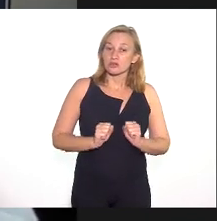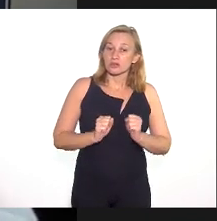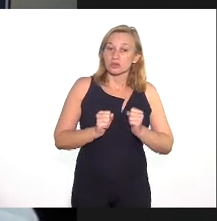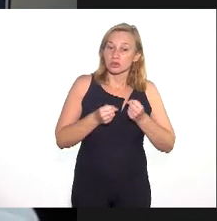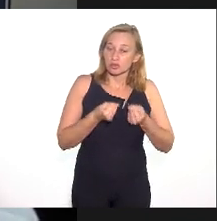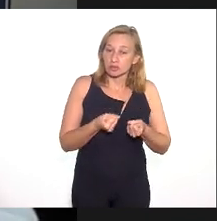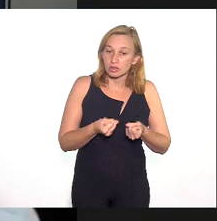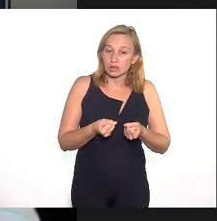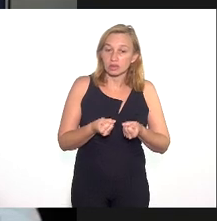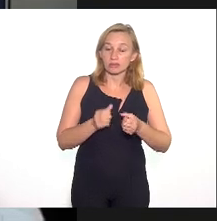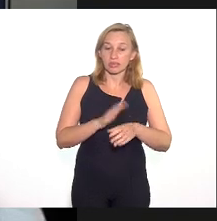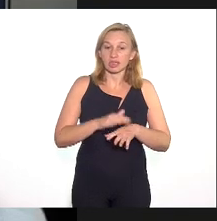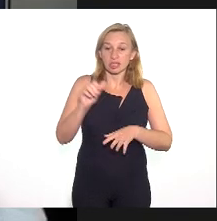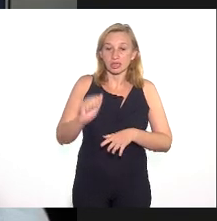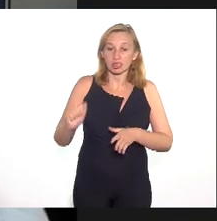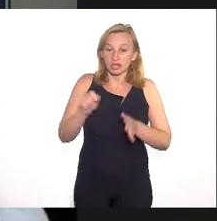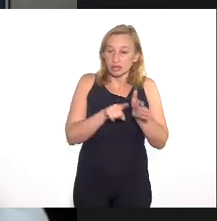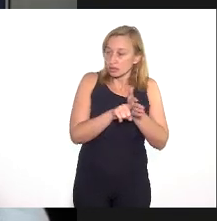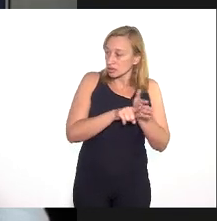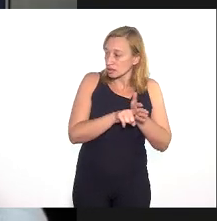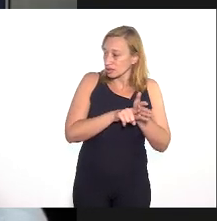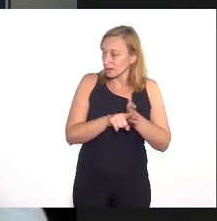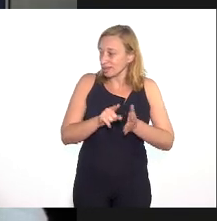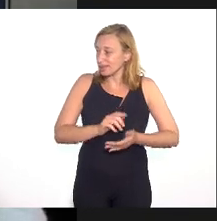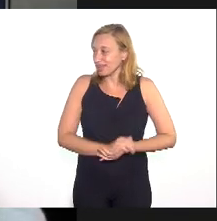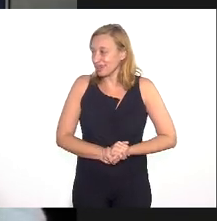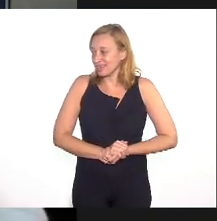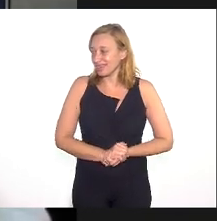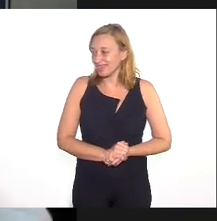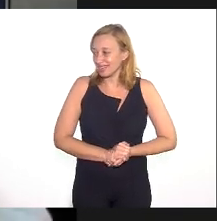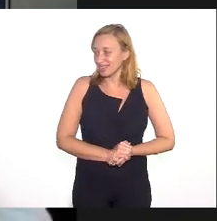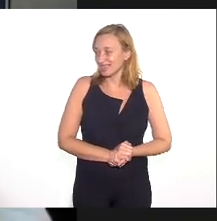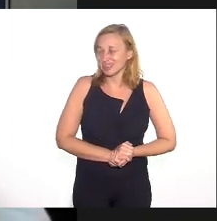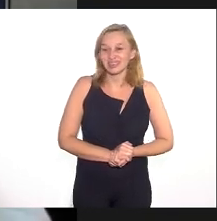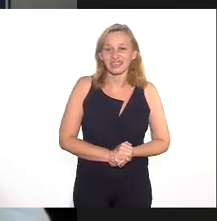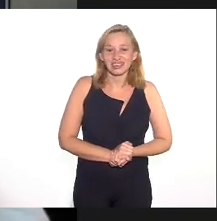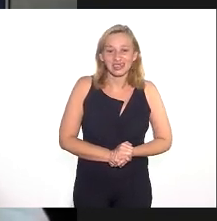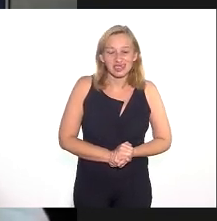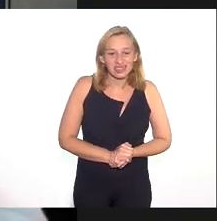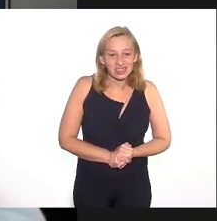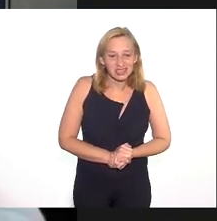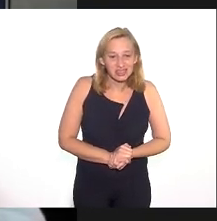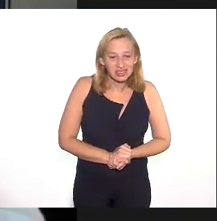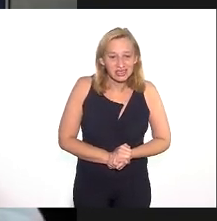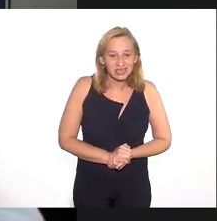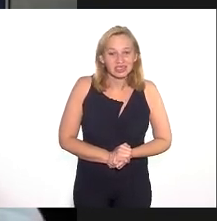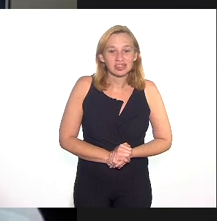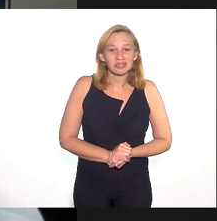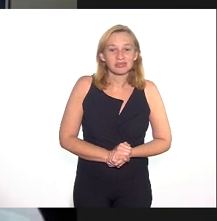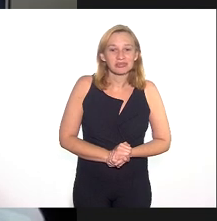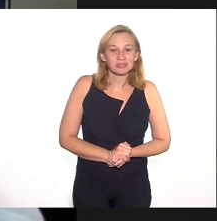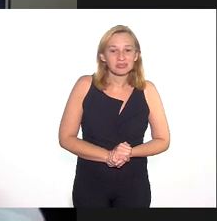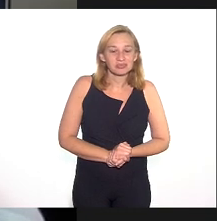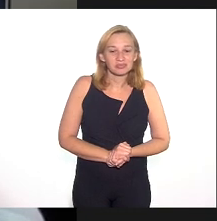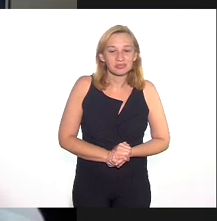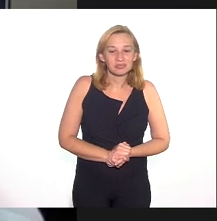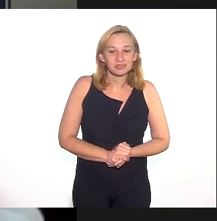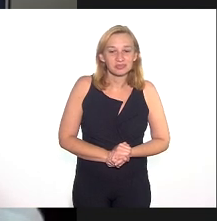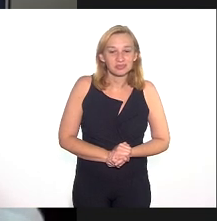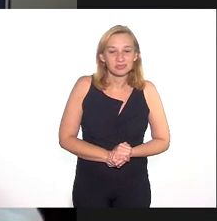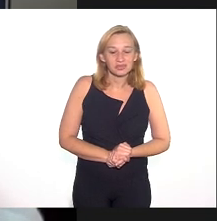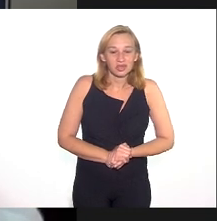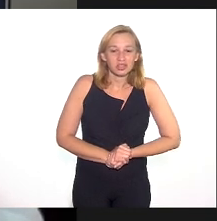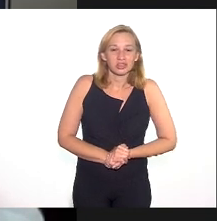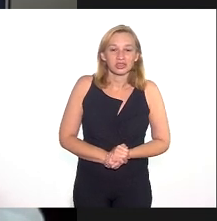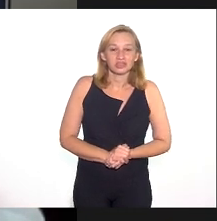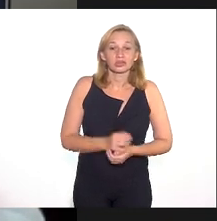as ações de fiscalização do próprio DETRO, a gente tem aí uma atividade a mais. Então, a nossa